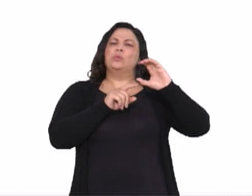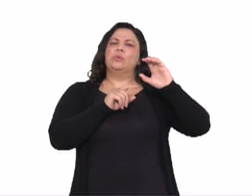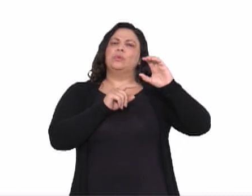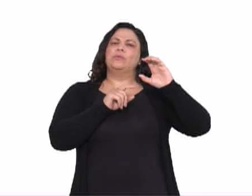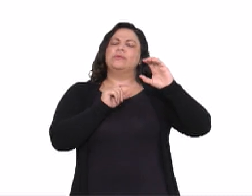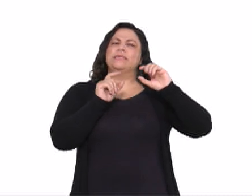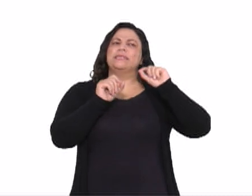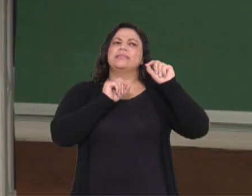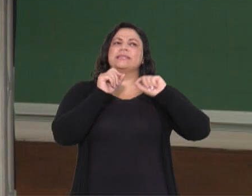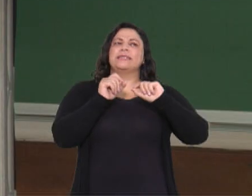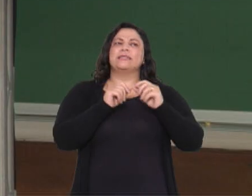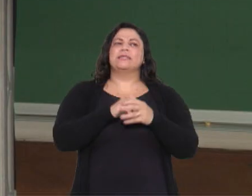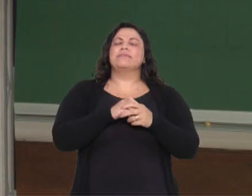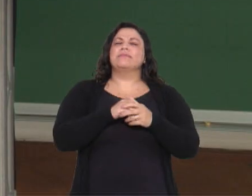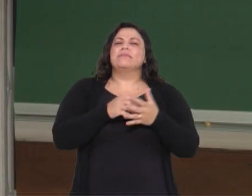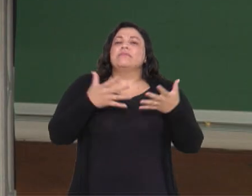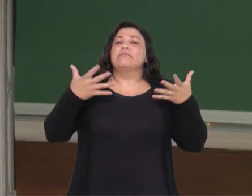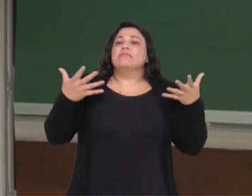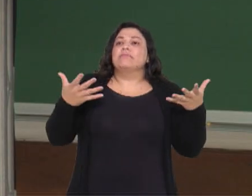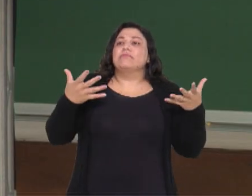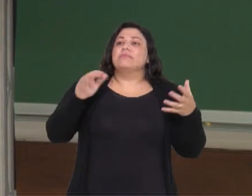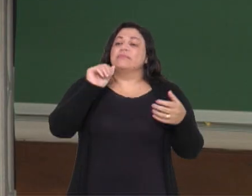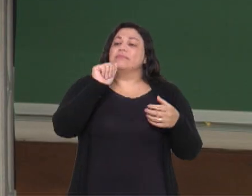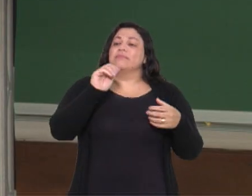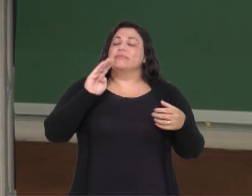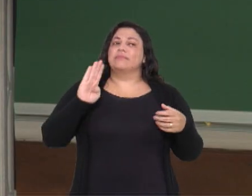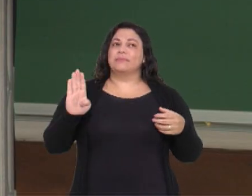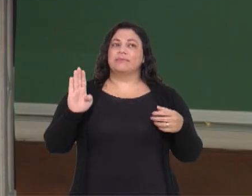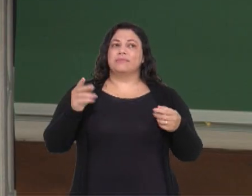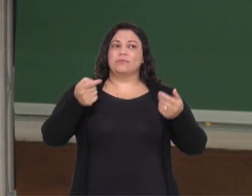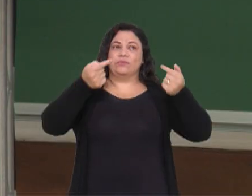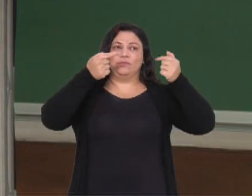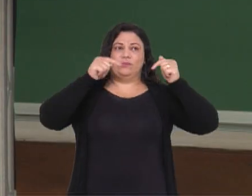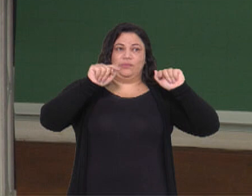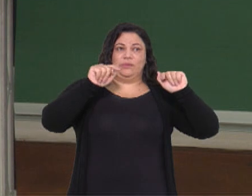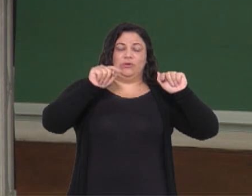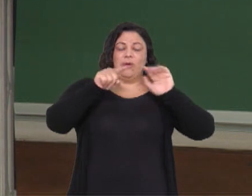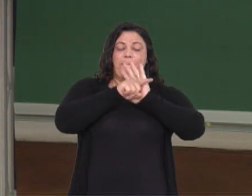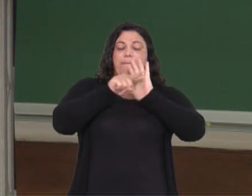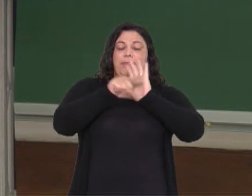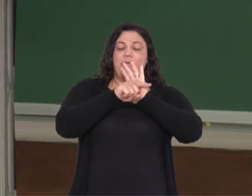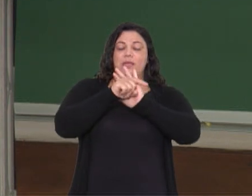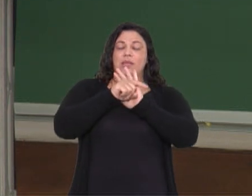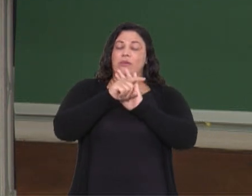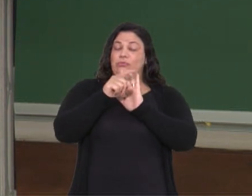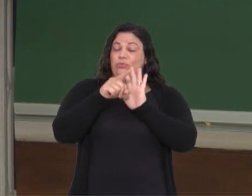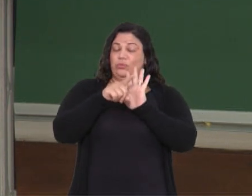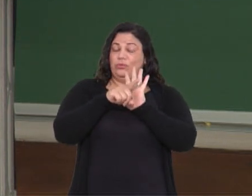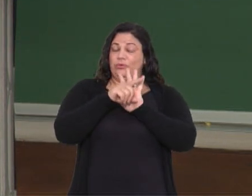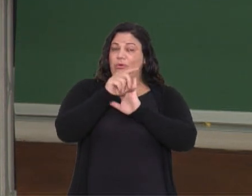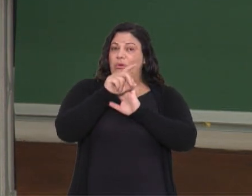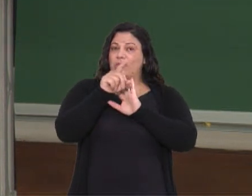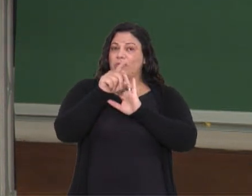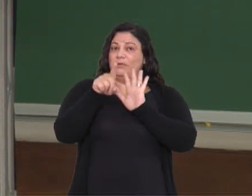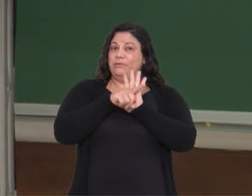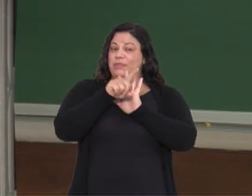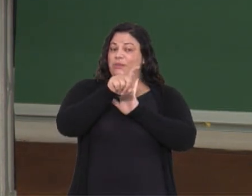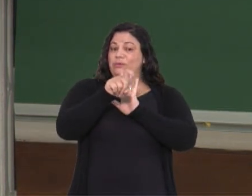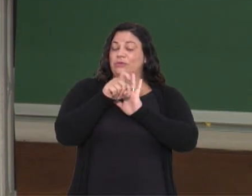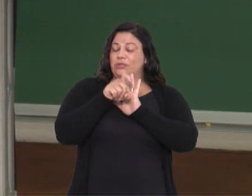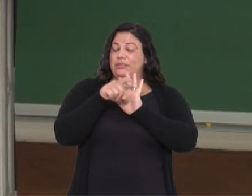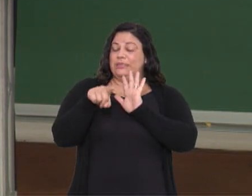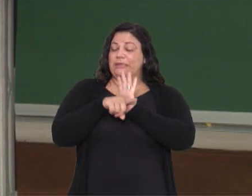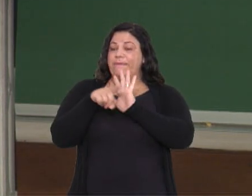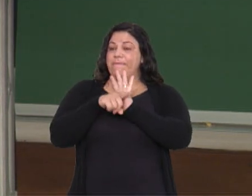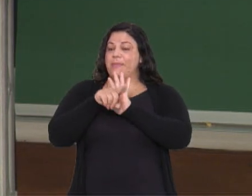B. A é o coeficiente que está aqui subtraindo x, B é o coeficiente que está aqui subtraindo y.